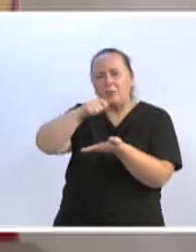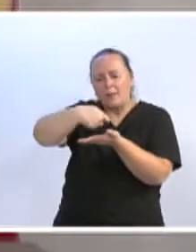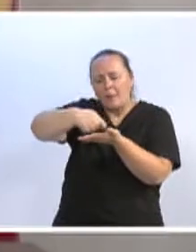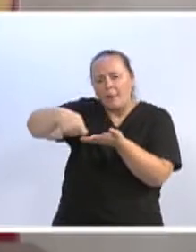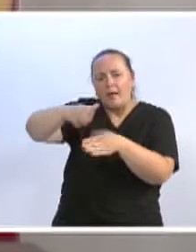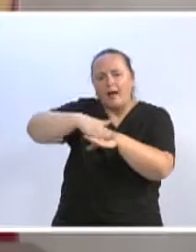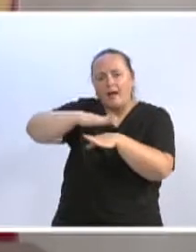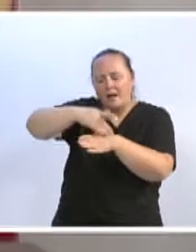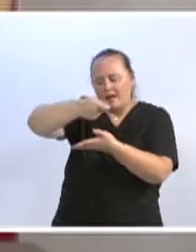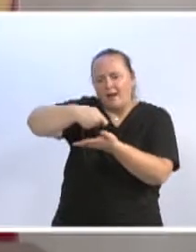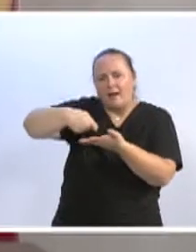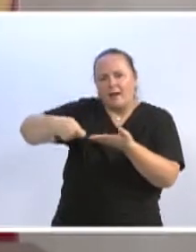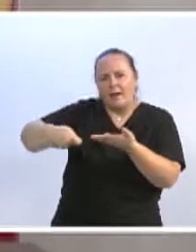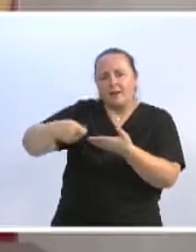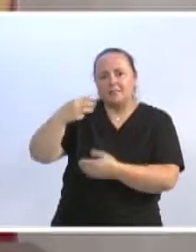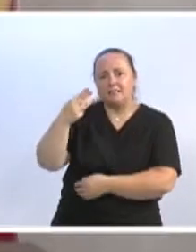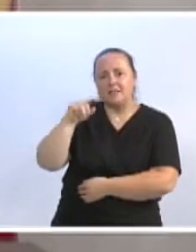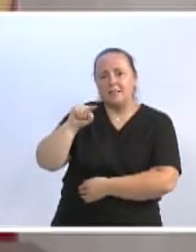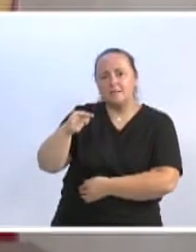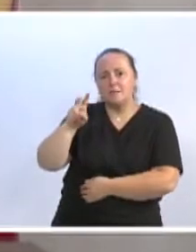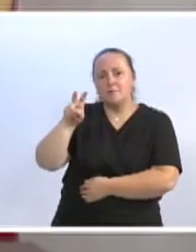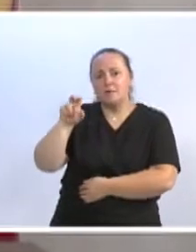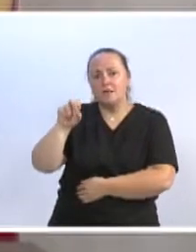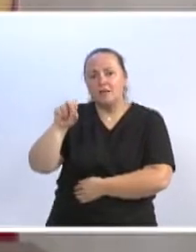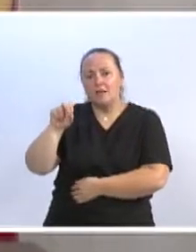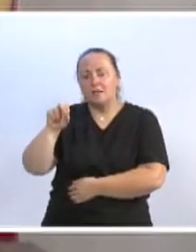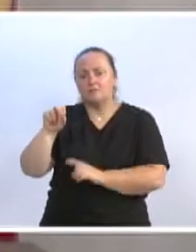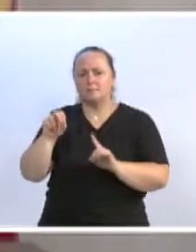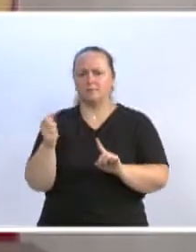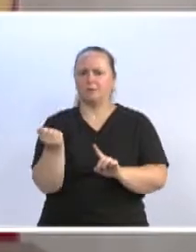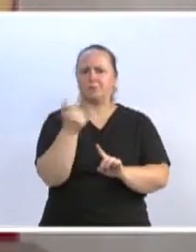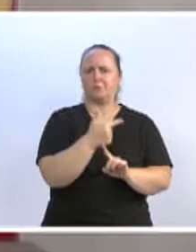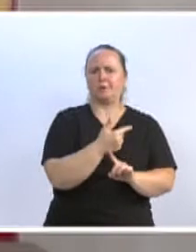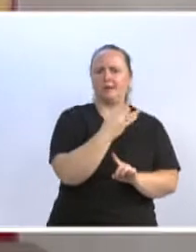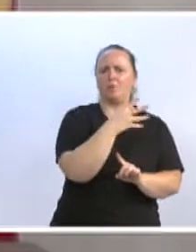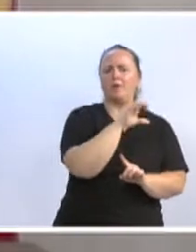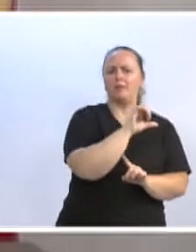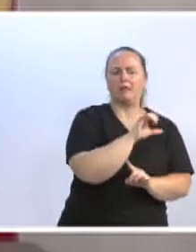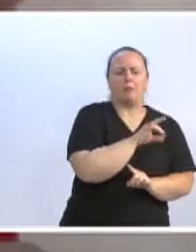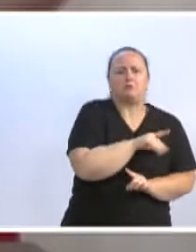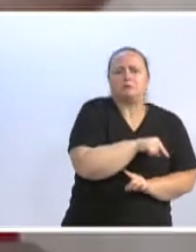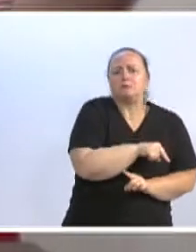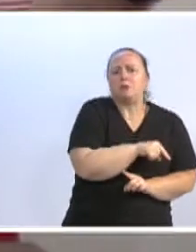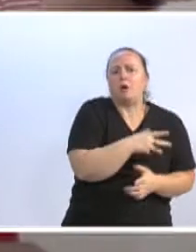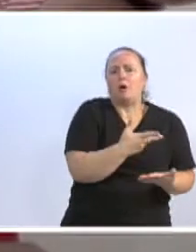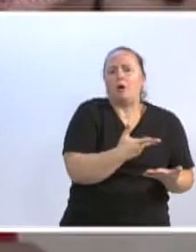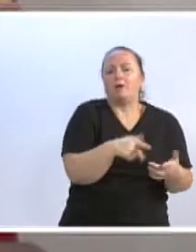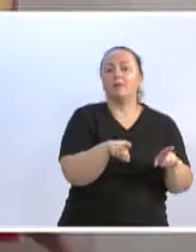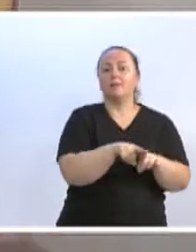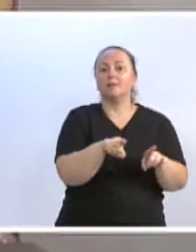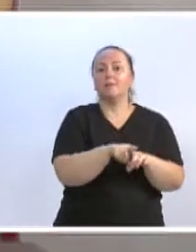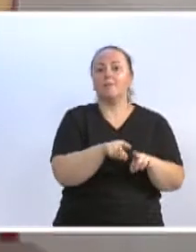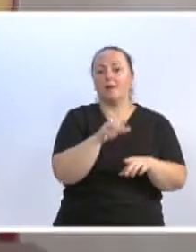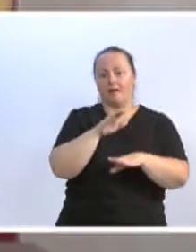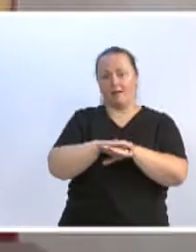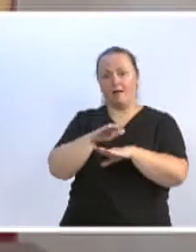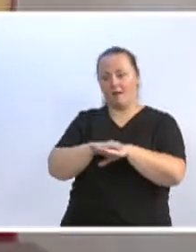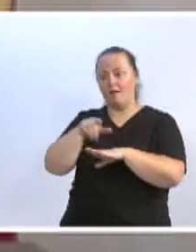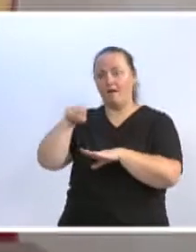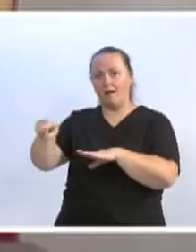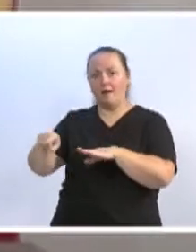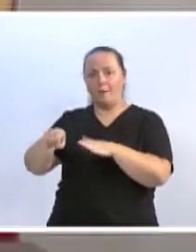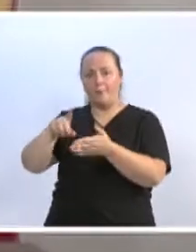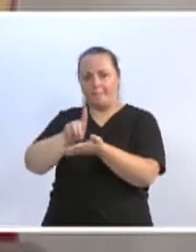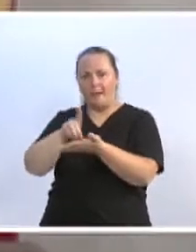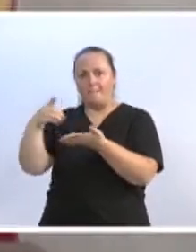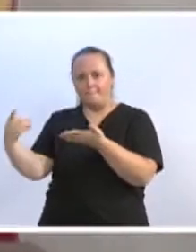obra que tem 49 apenas. Isso sem contar na distância autoral. O mais antigo